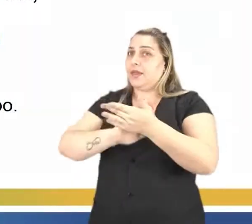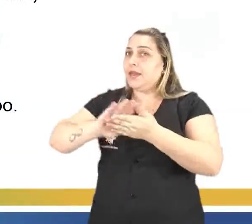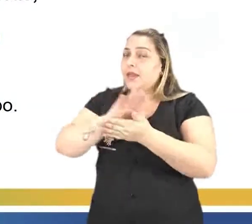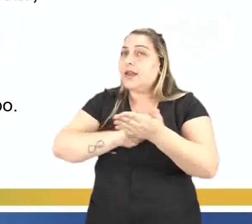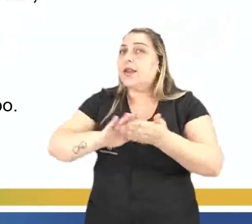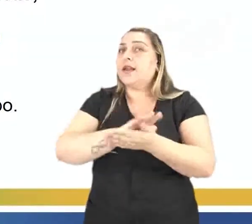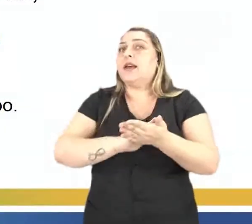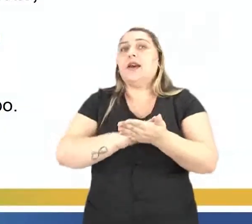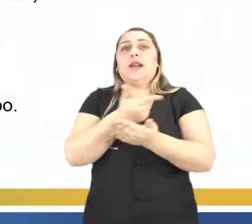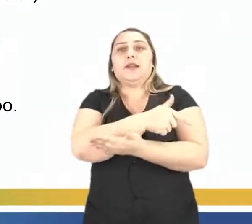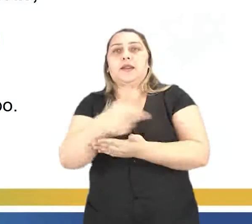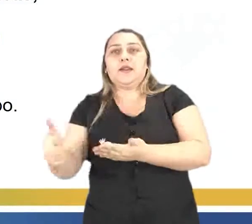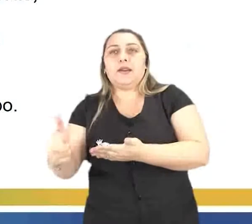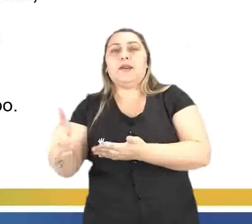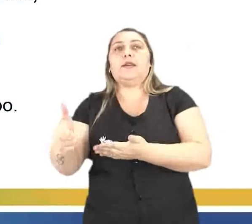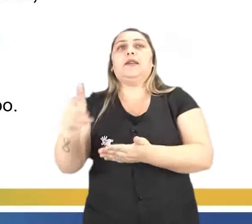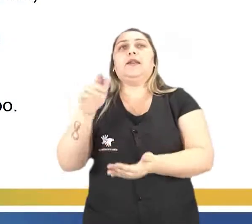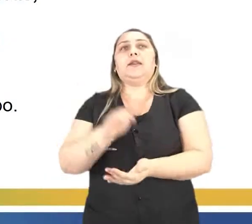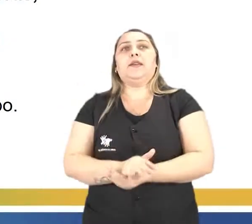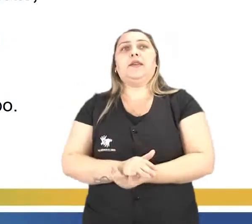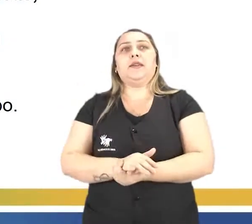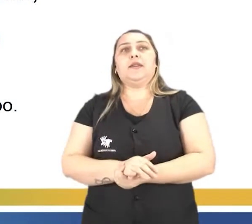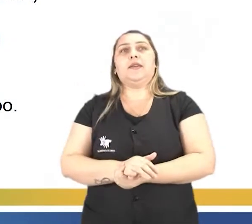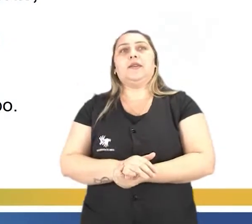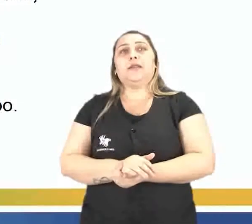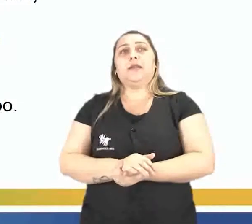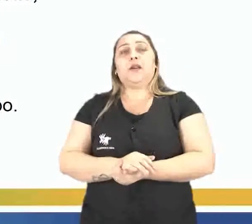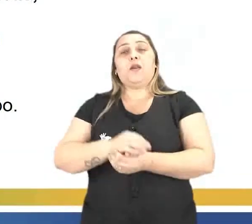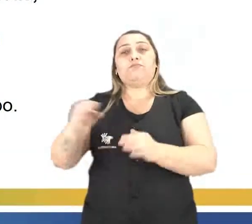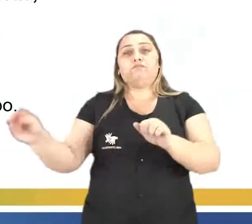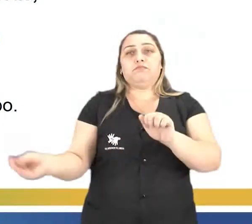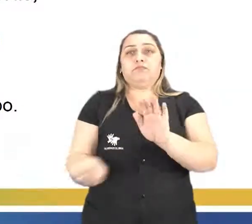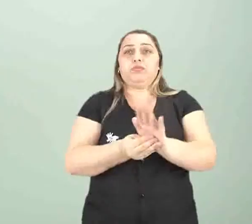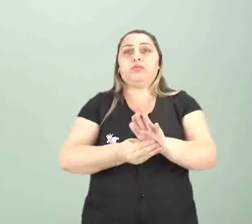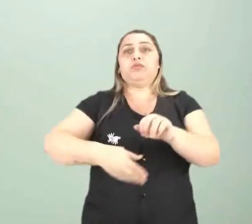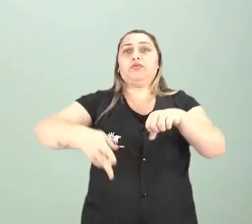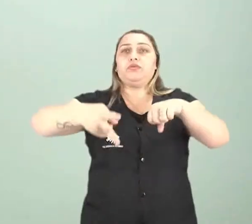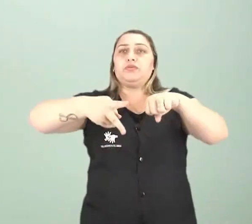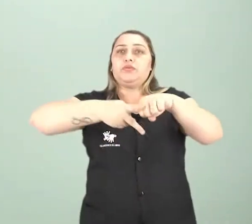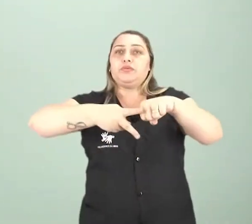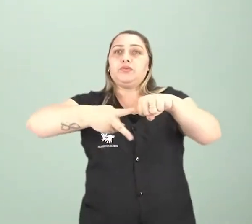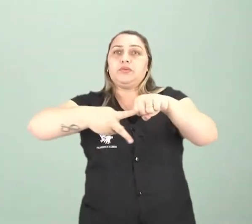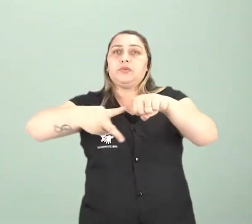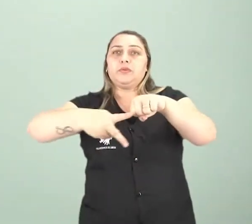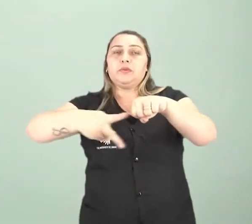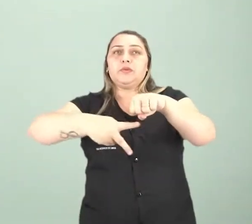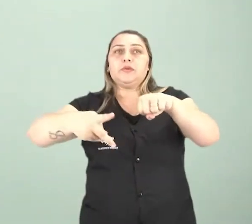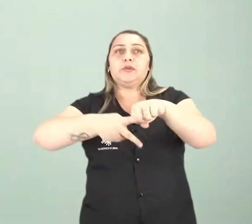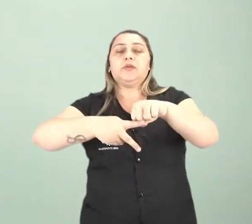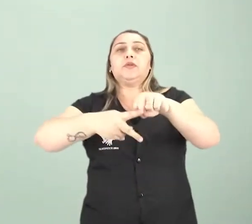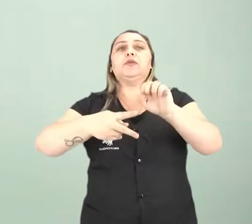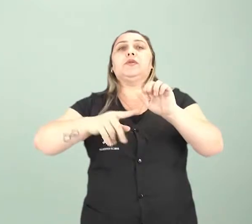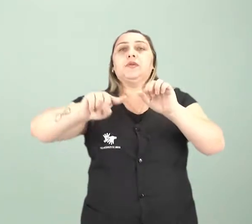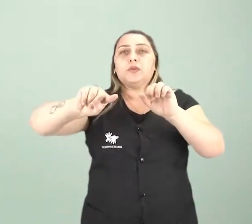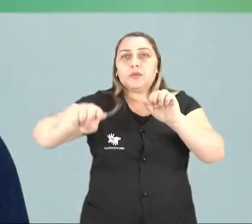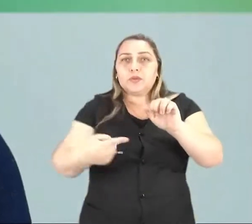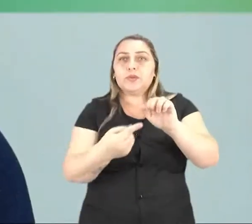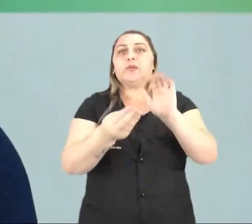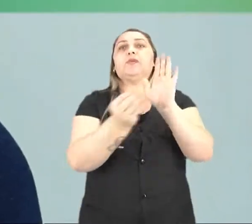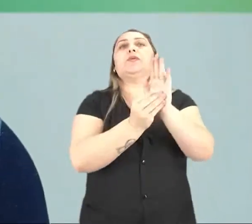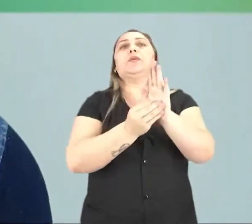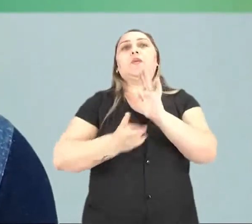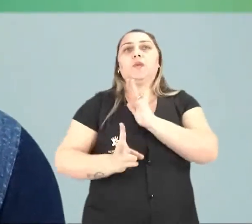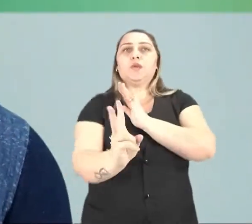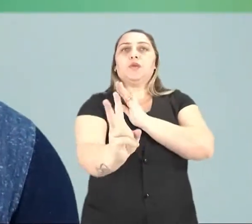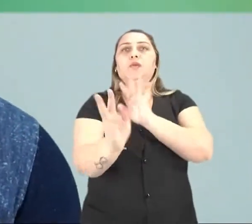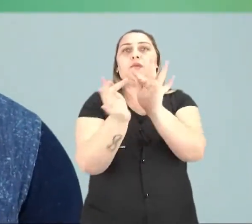mais me resta. Então, ali, geralmente, quando eu coloco um pronome, eu vou lá e acrescento a vírgula e continuo a